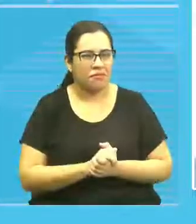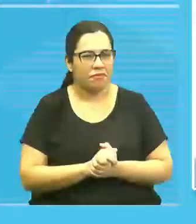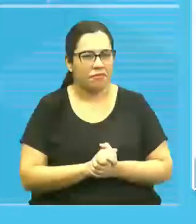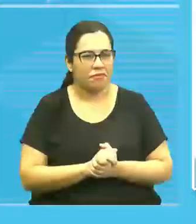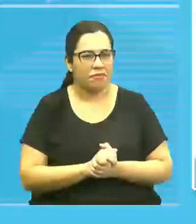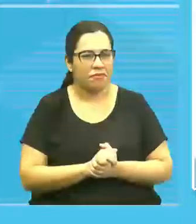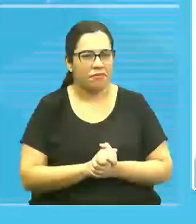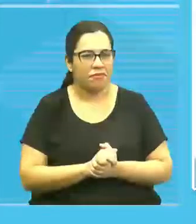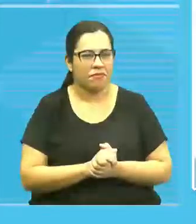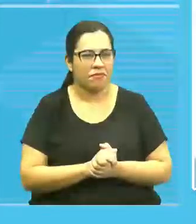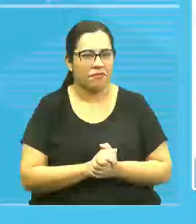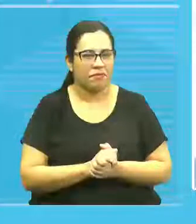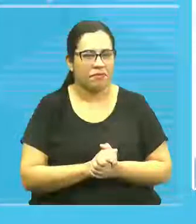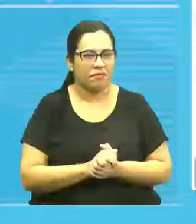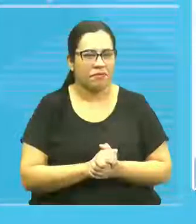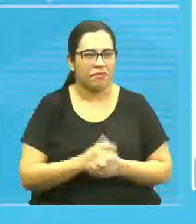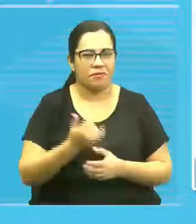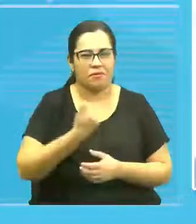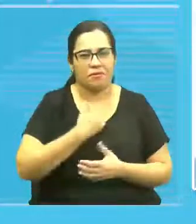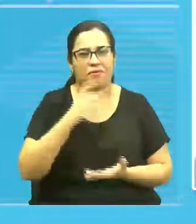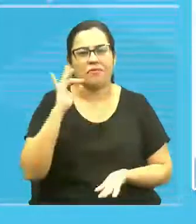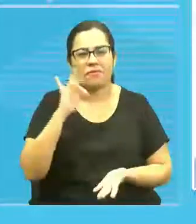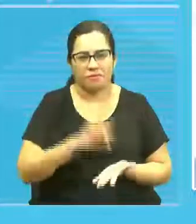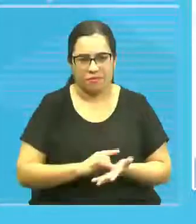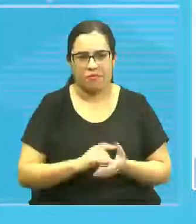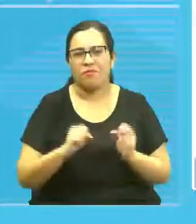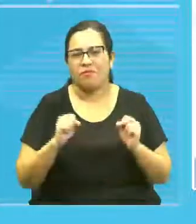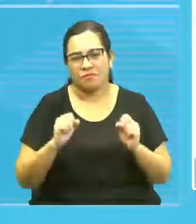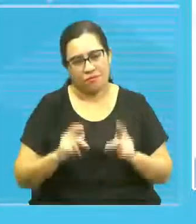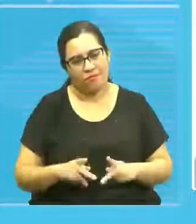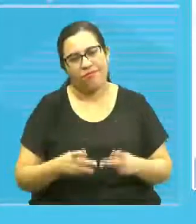Que eu tenho que deixar ela ciente da realidade.